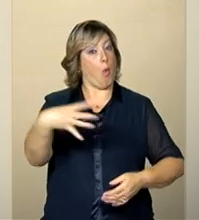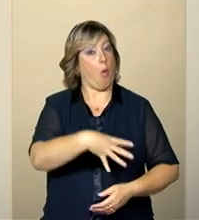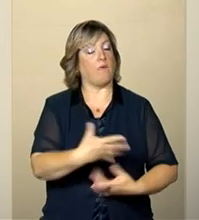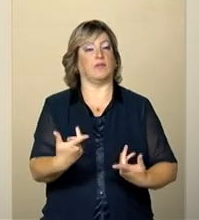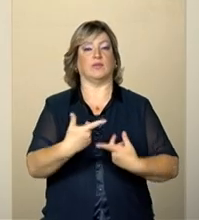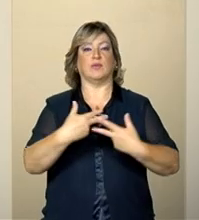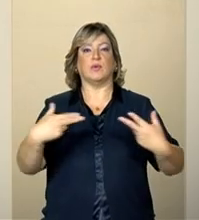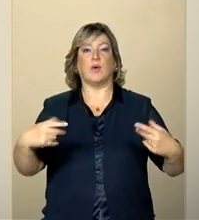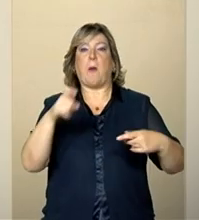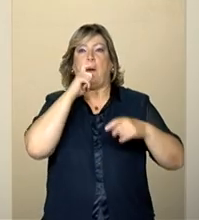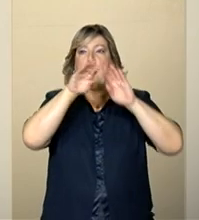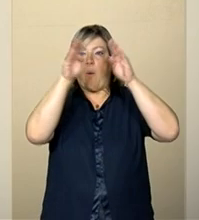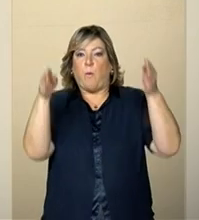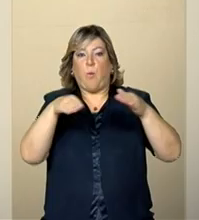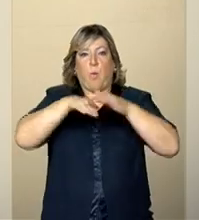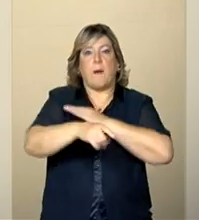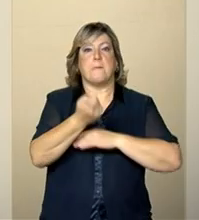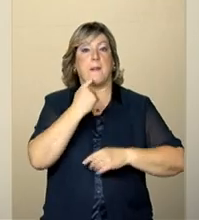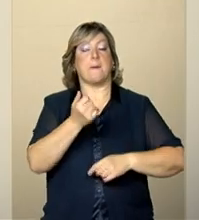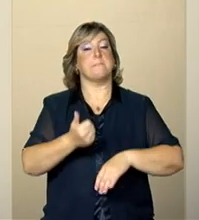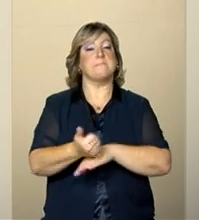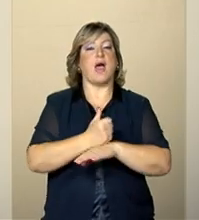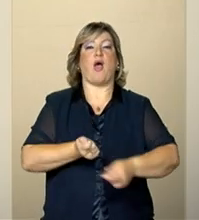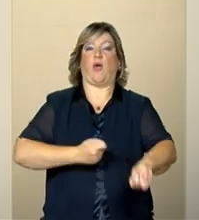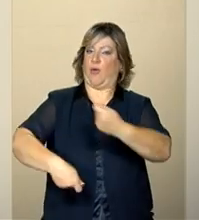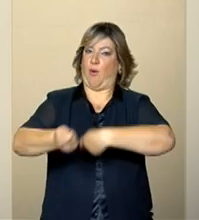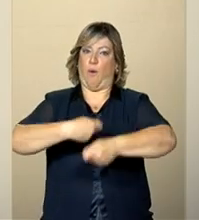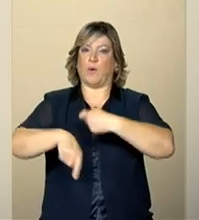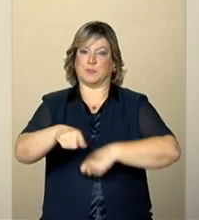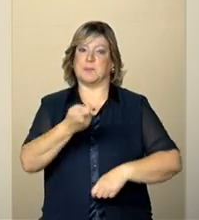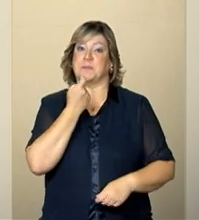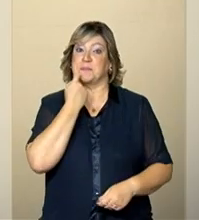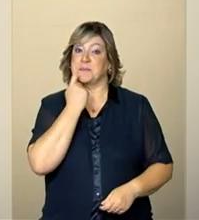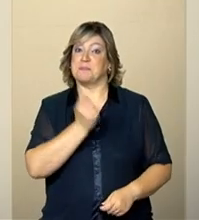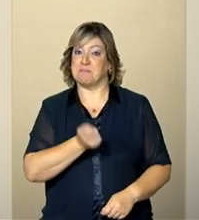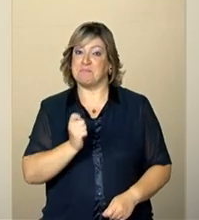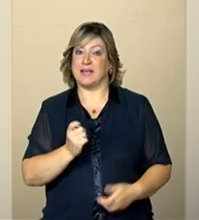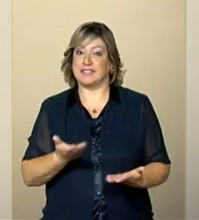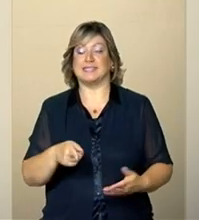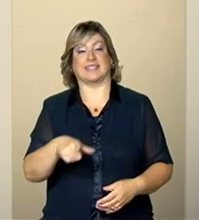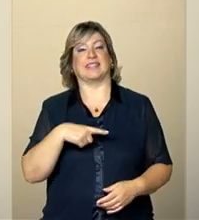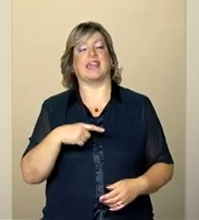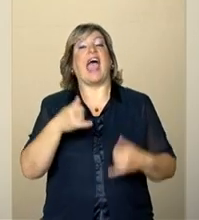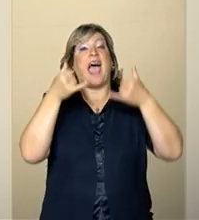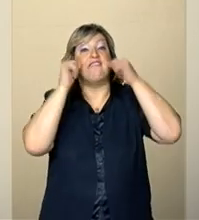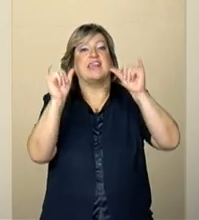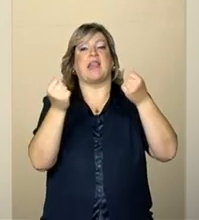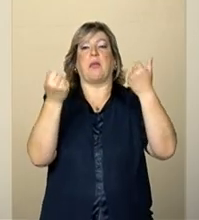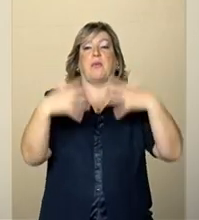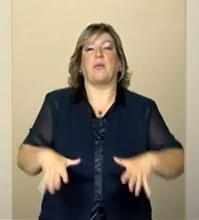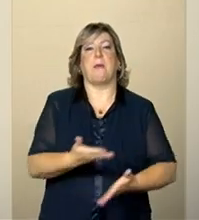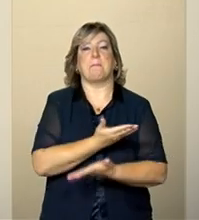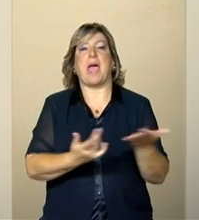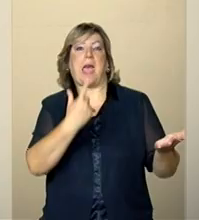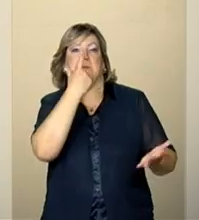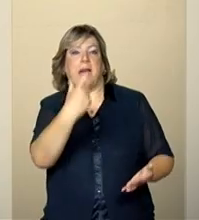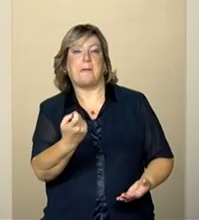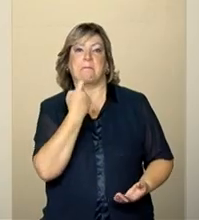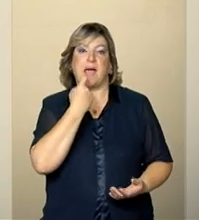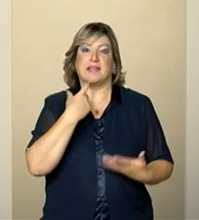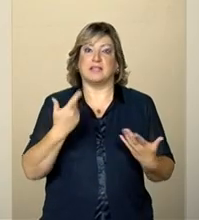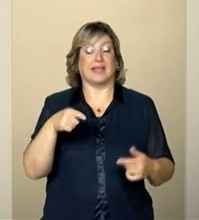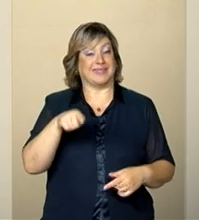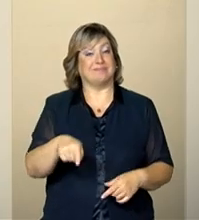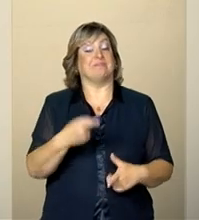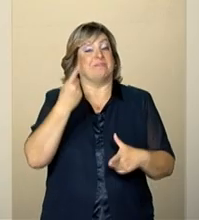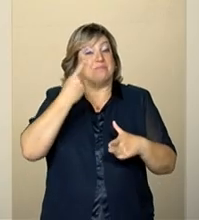câmaras frias melhorar a comercialização e evitar o desperdício que é um dos maiores